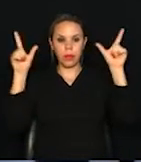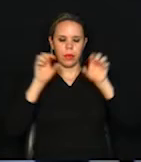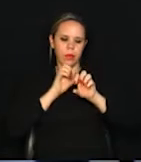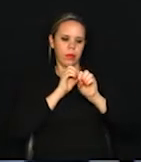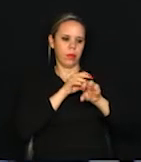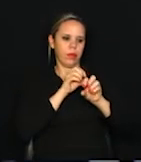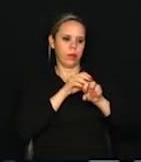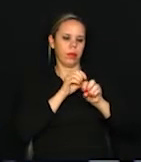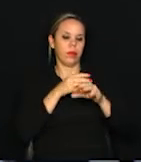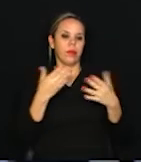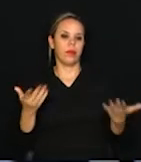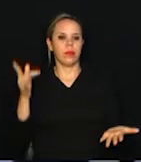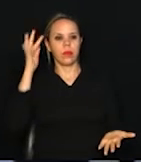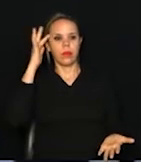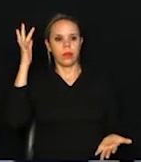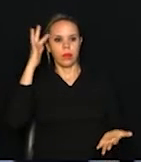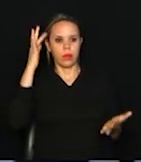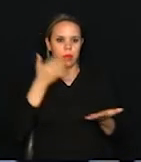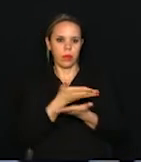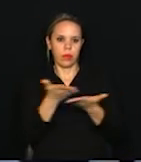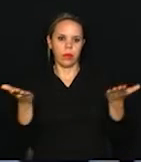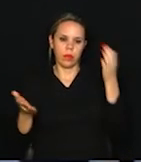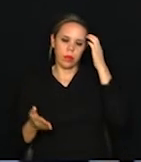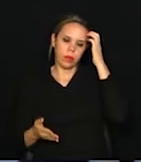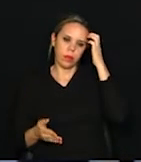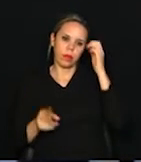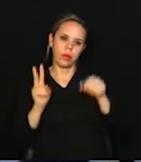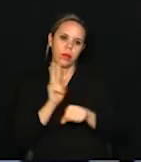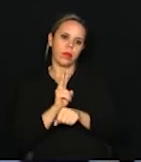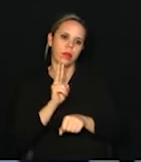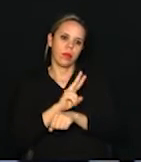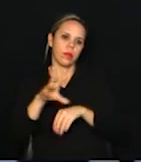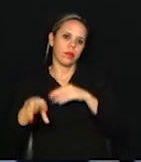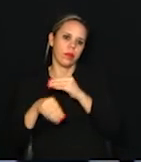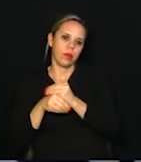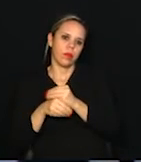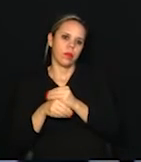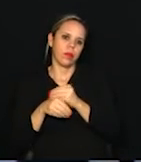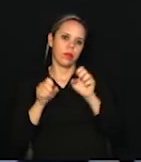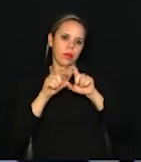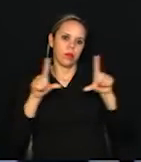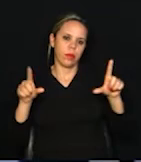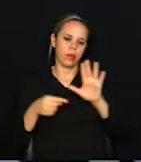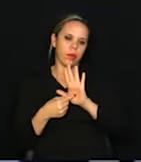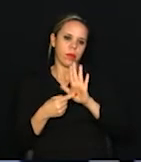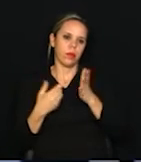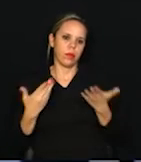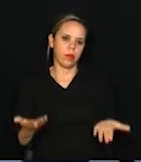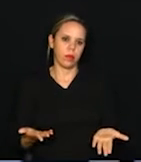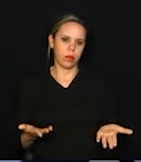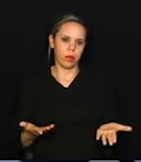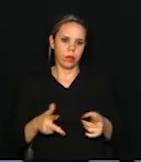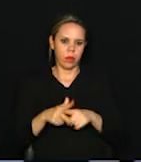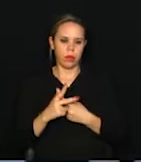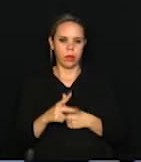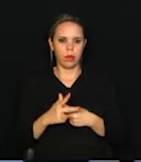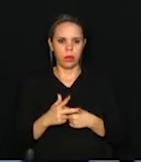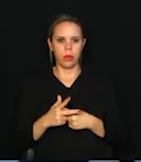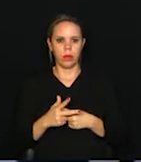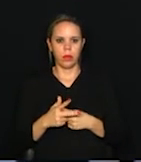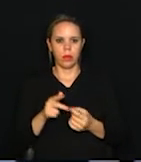educativa. Então, imaginem os senhores cuidar da implantação dessa sinalização e da manutenção e